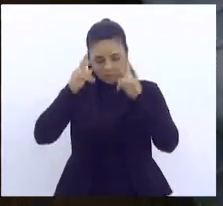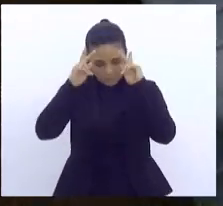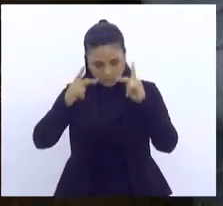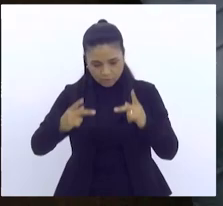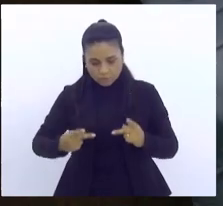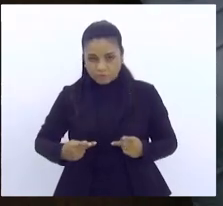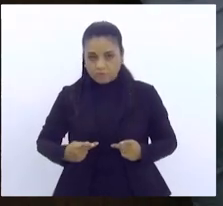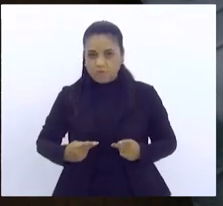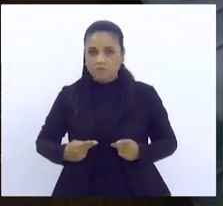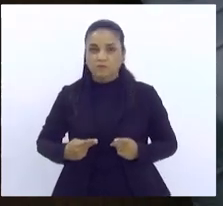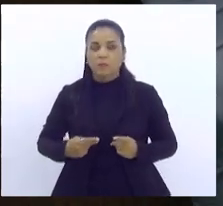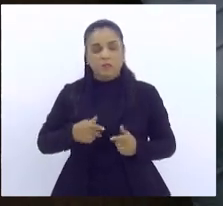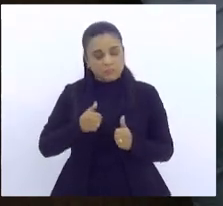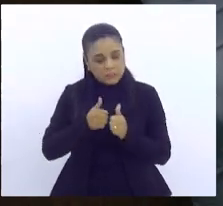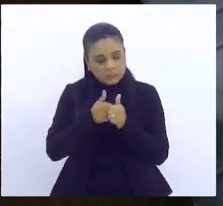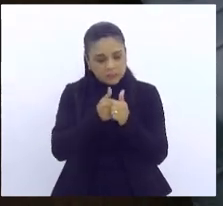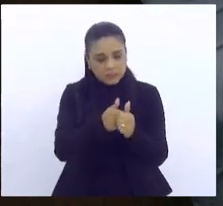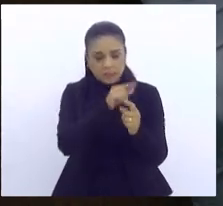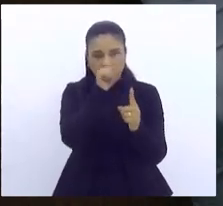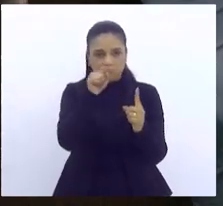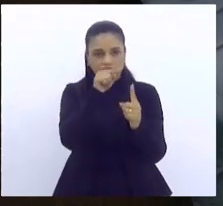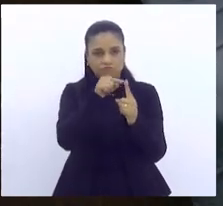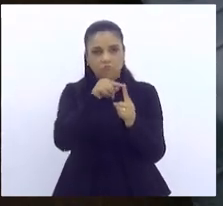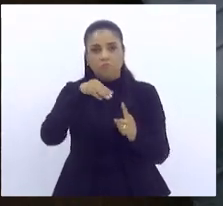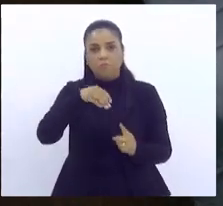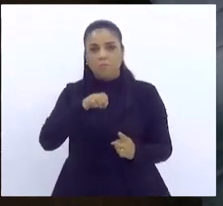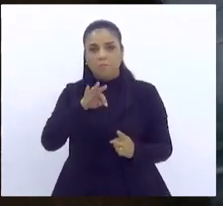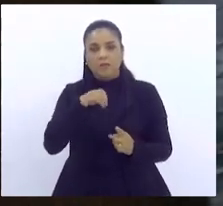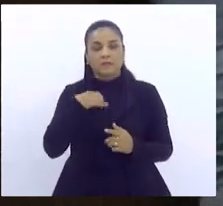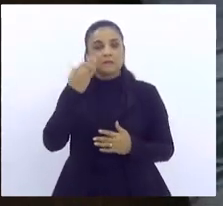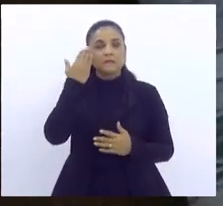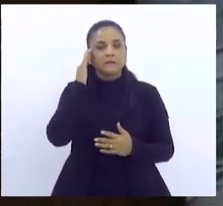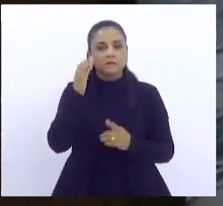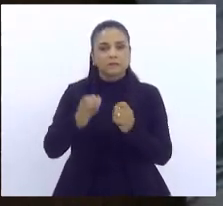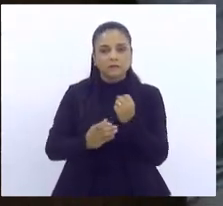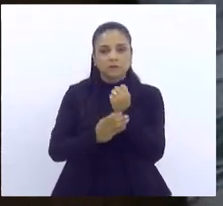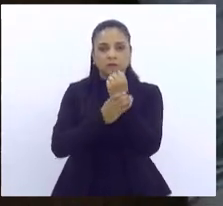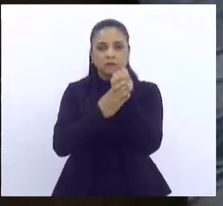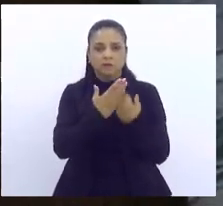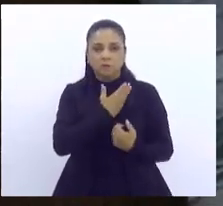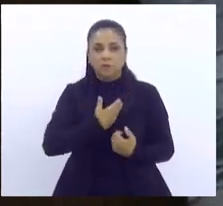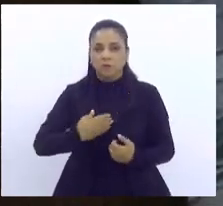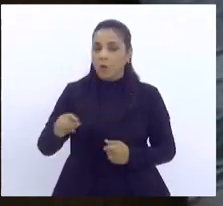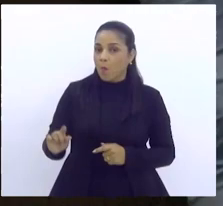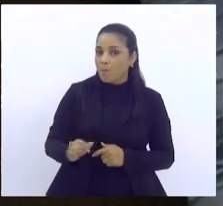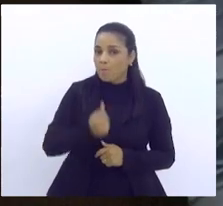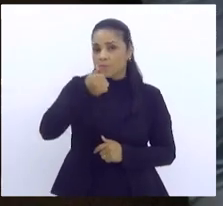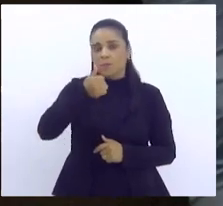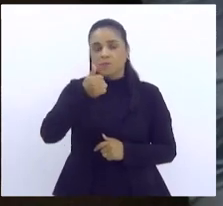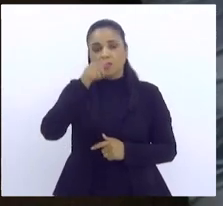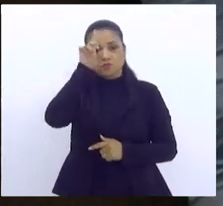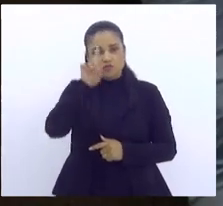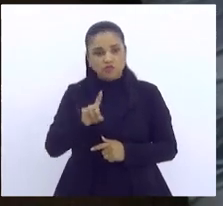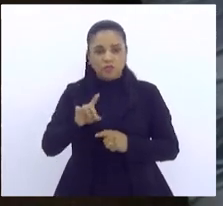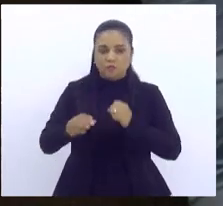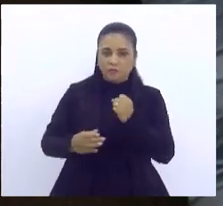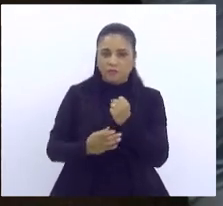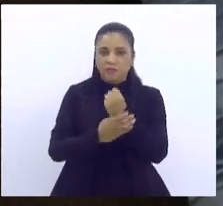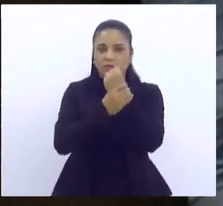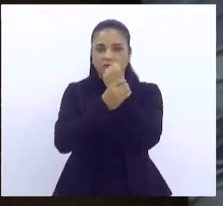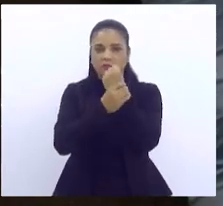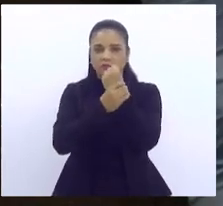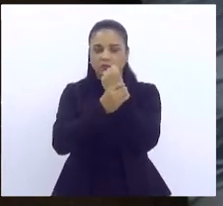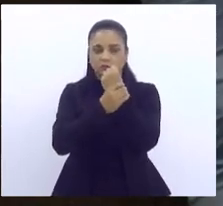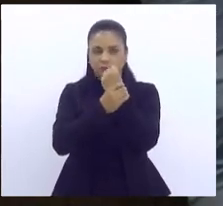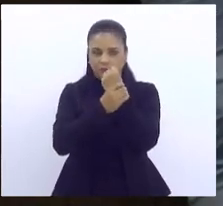seguirei perseguindo essa meta, entendendo que segurança pública é o primeiro dos direitos a ser garantido